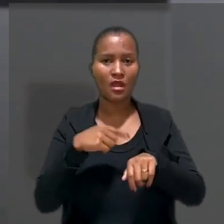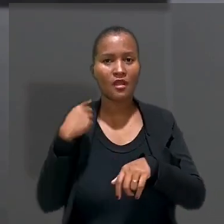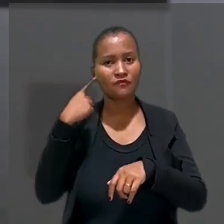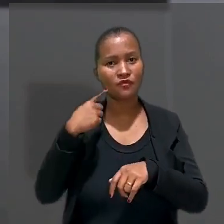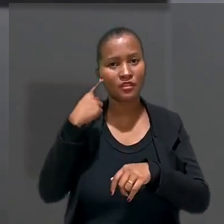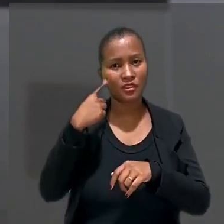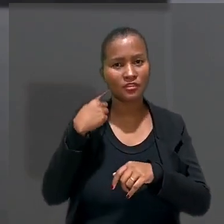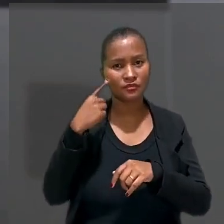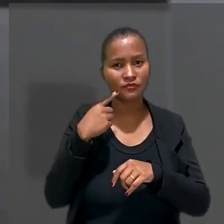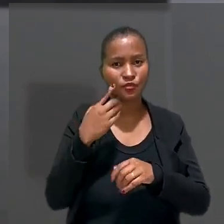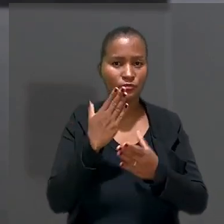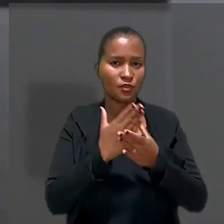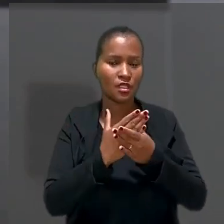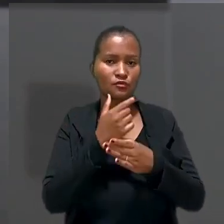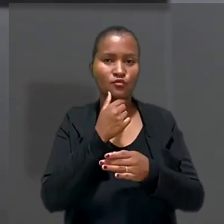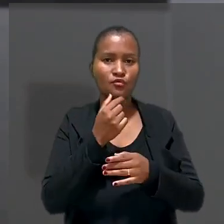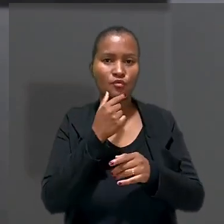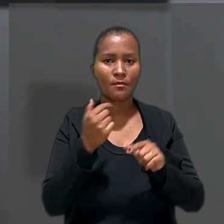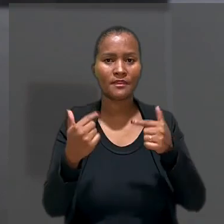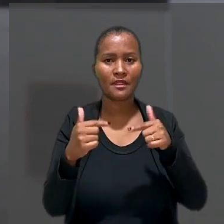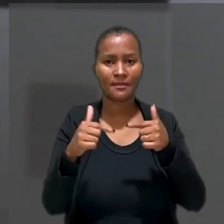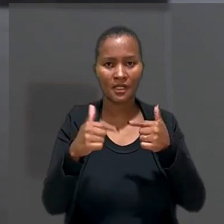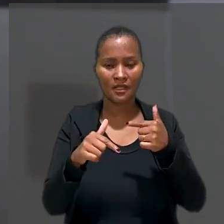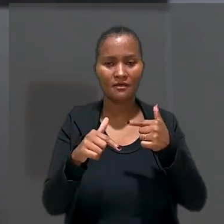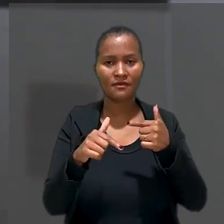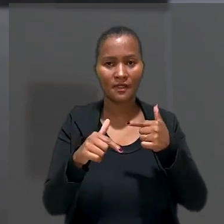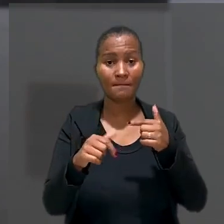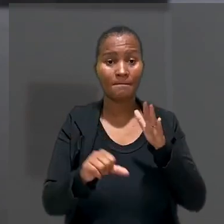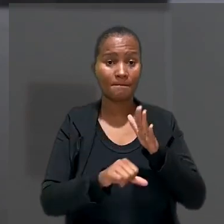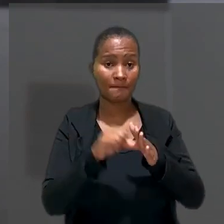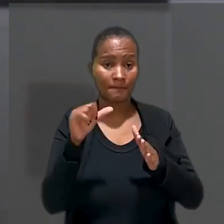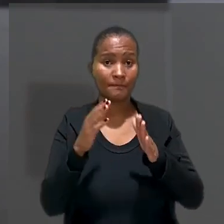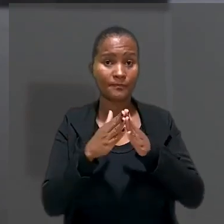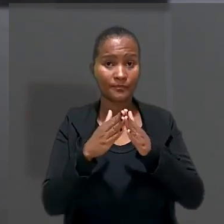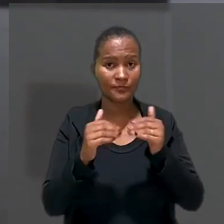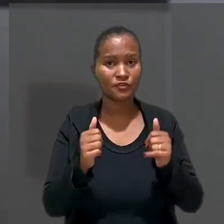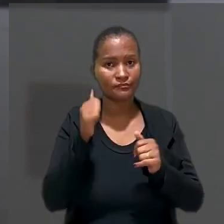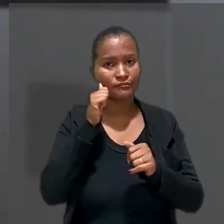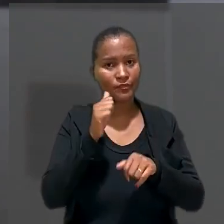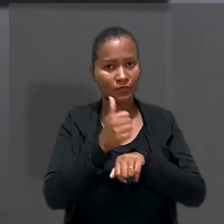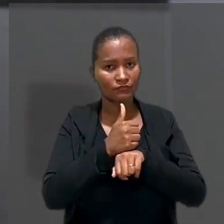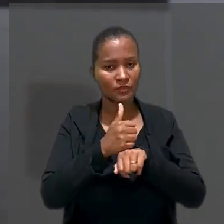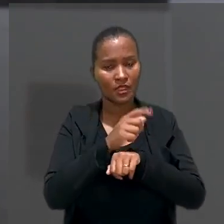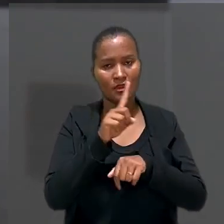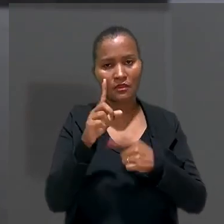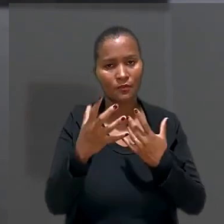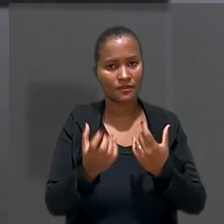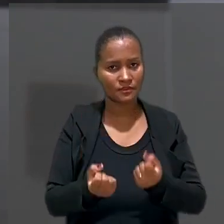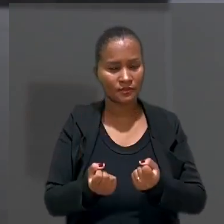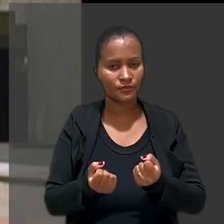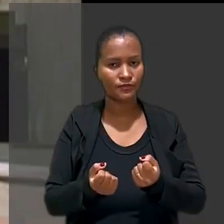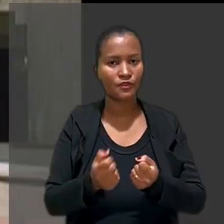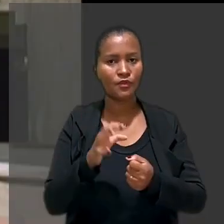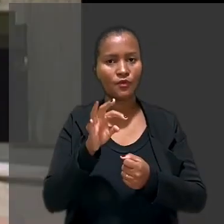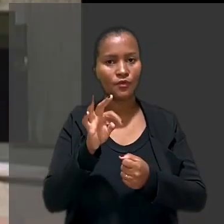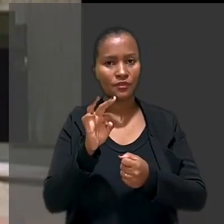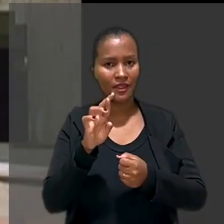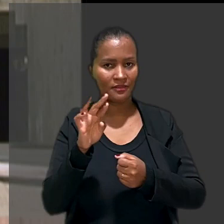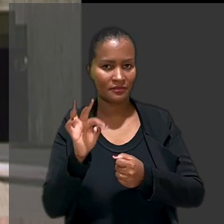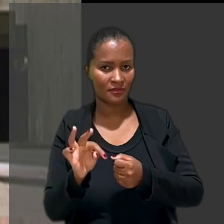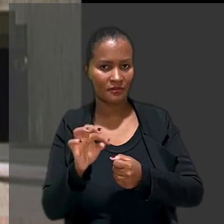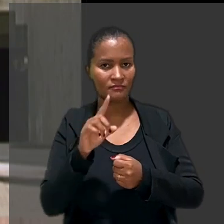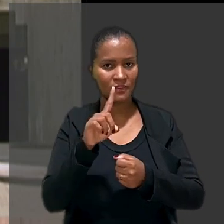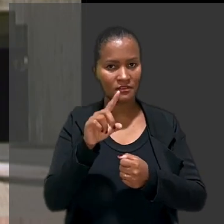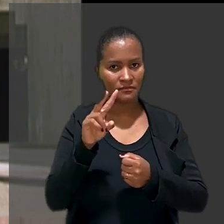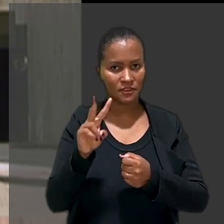advocatícios nos processos em que o advogado atua. Em primeiro grau, o pedido da profissional foi negado. O Tribunal Regional